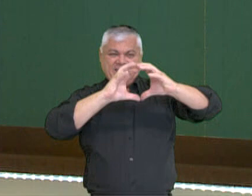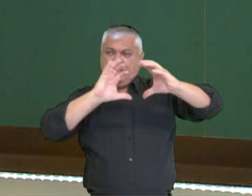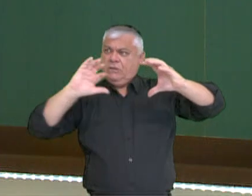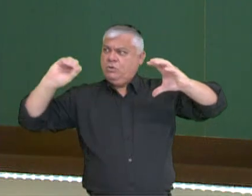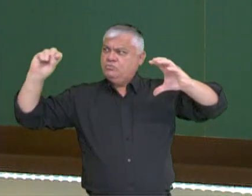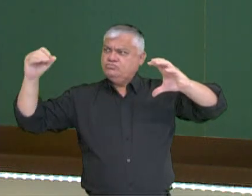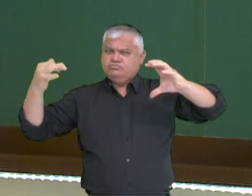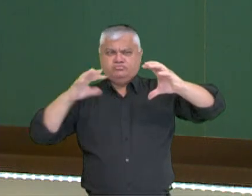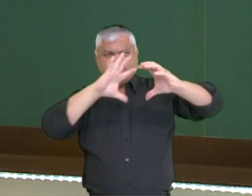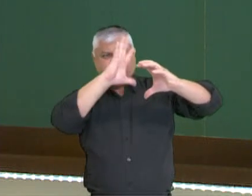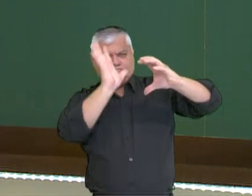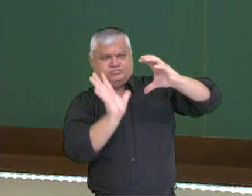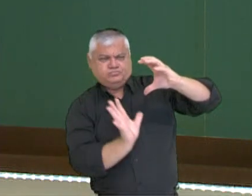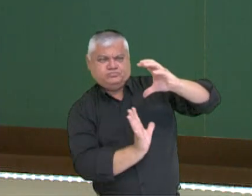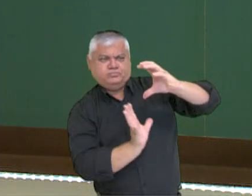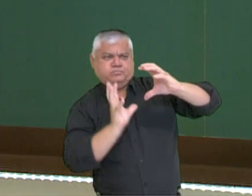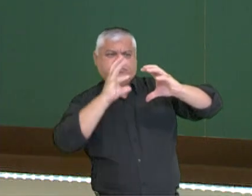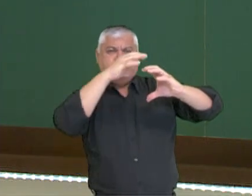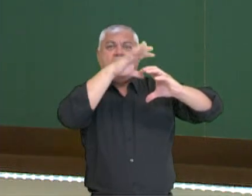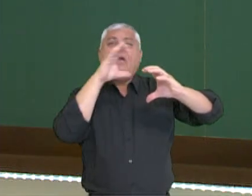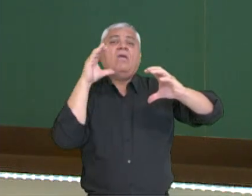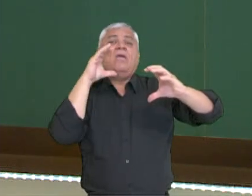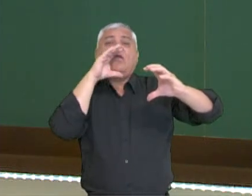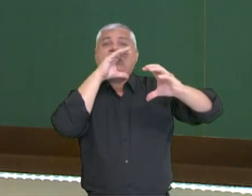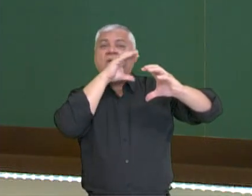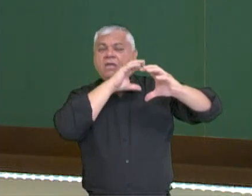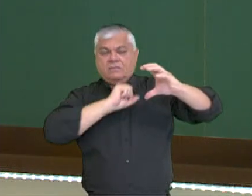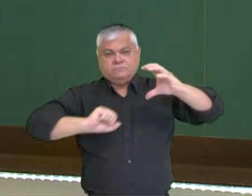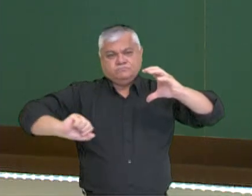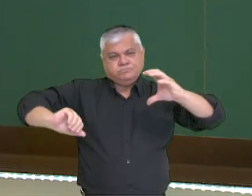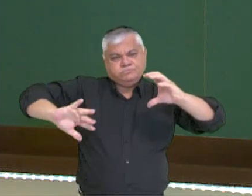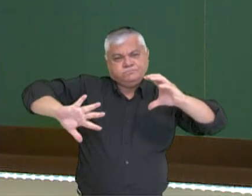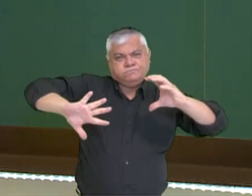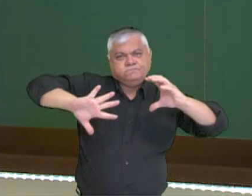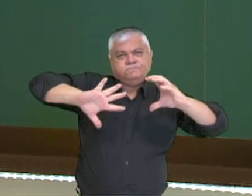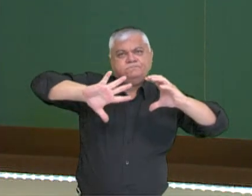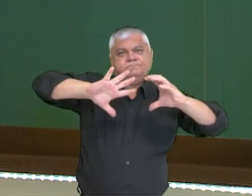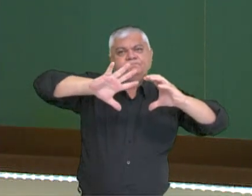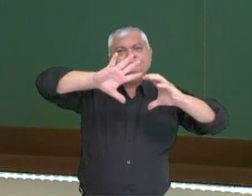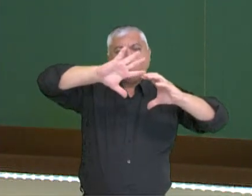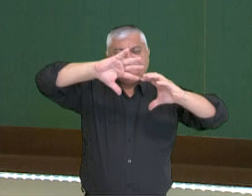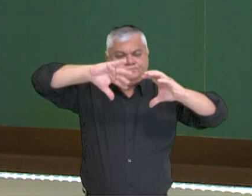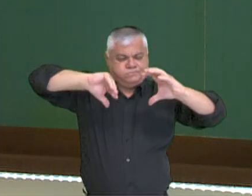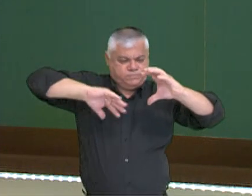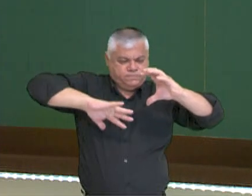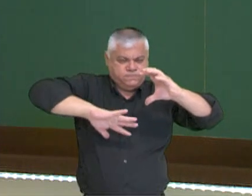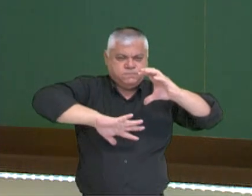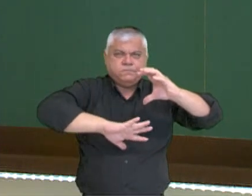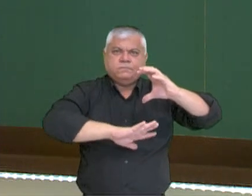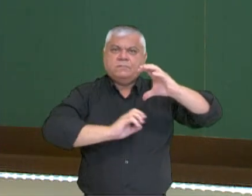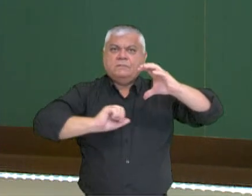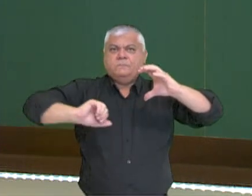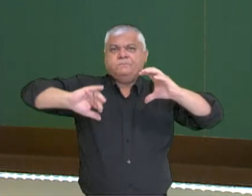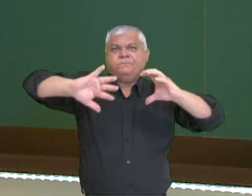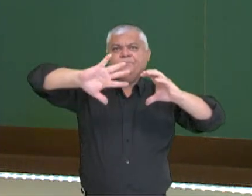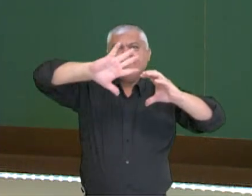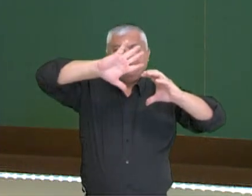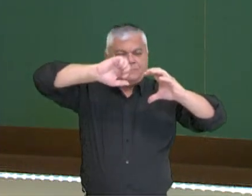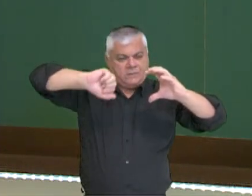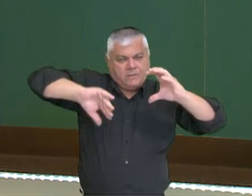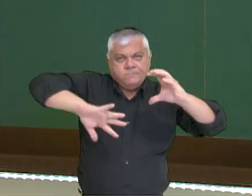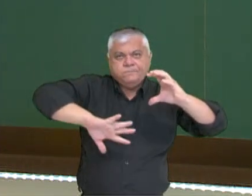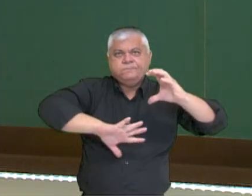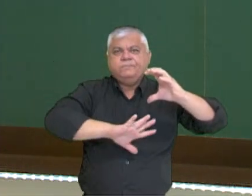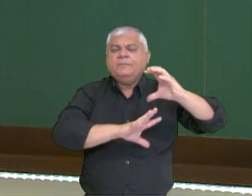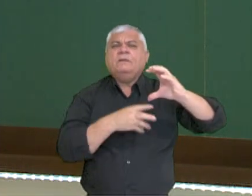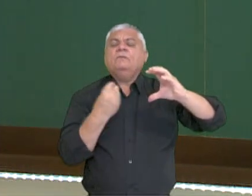mais, outras áreas menos. Ele não aquece igualzinho todo o planeta. Essa diferença da forma como o Sol